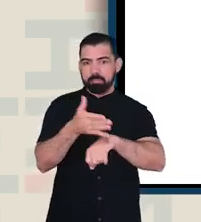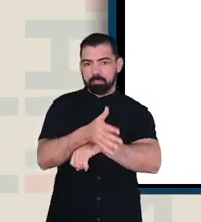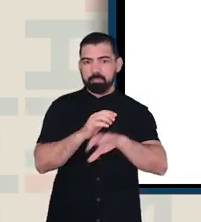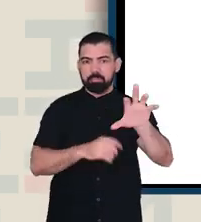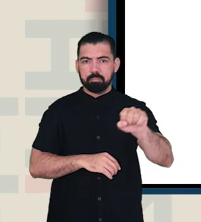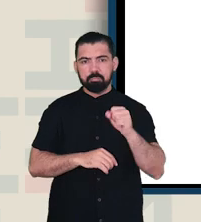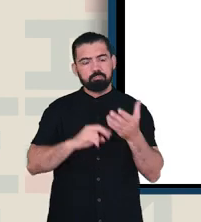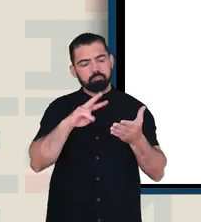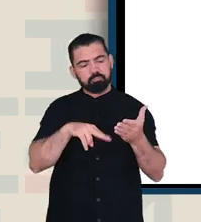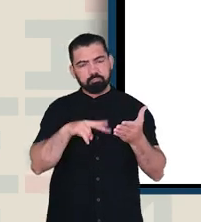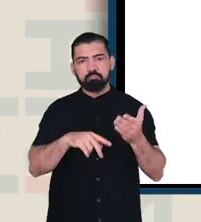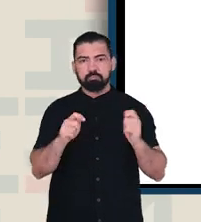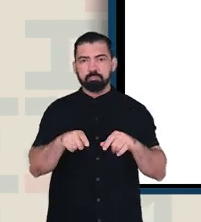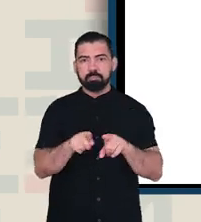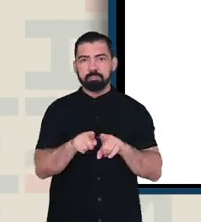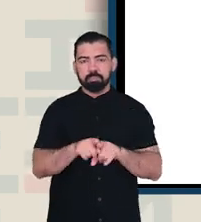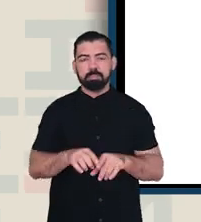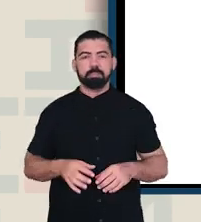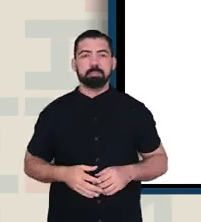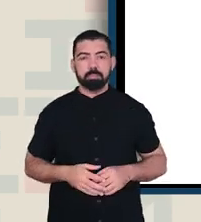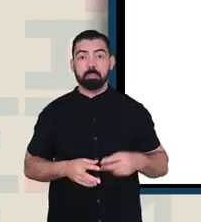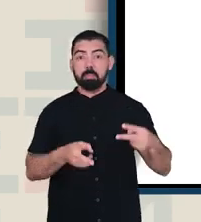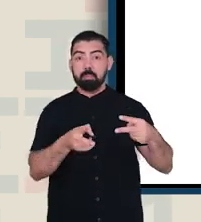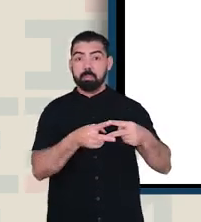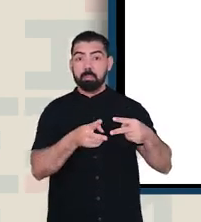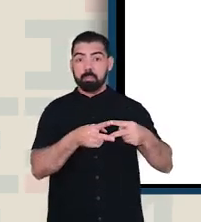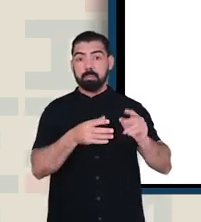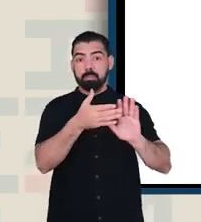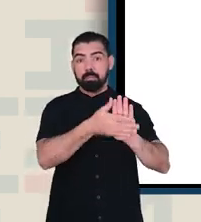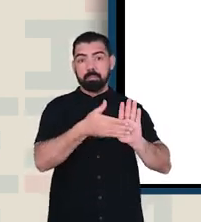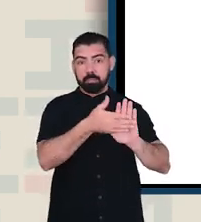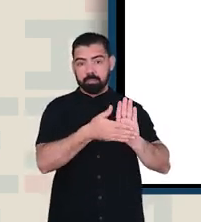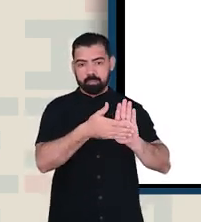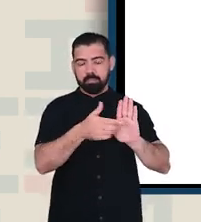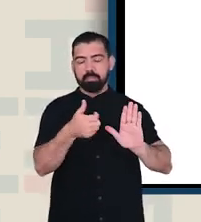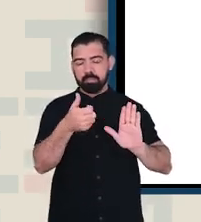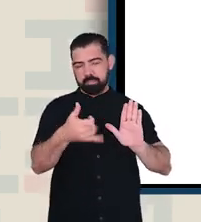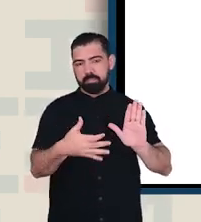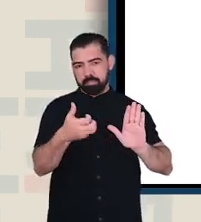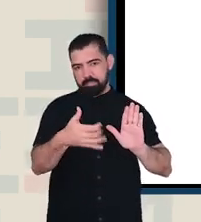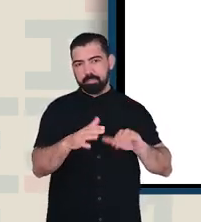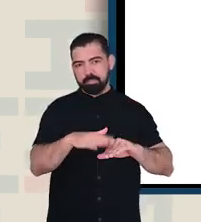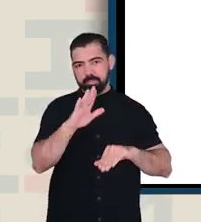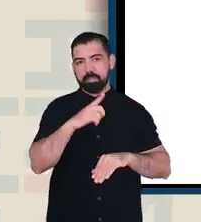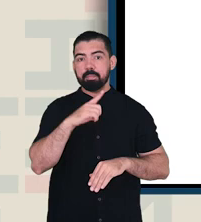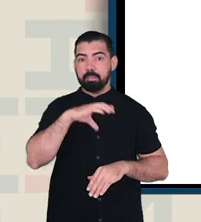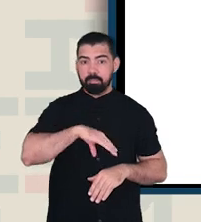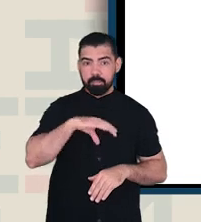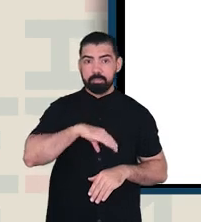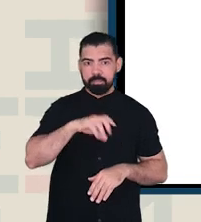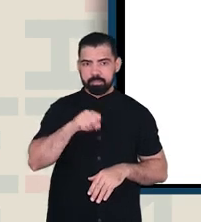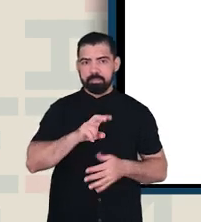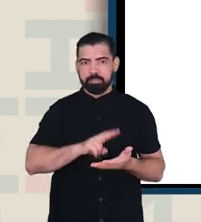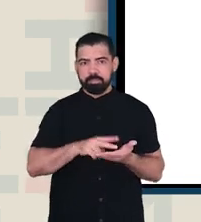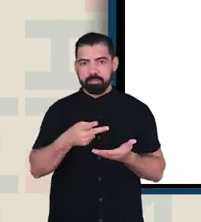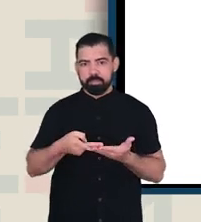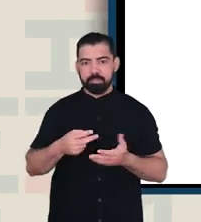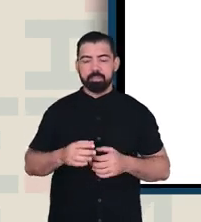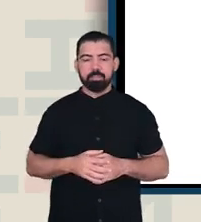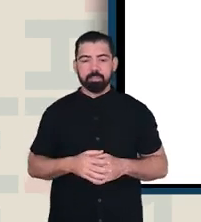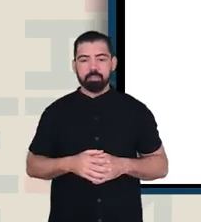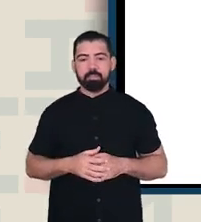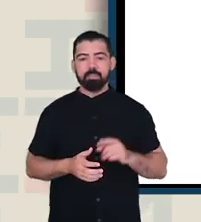acesso. Os dois textos dos quais mais trabalhei estão em português. O